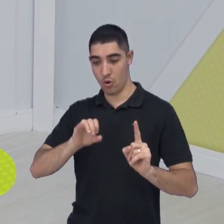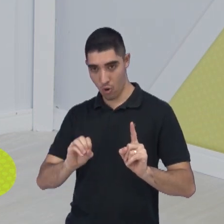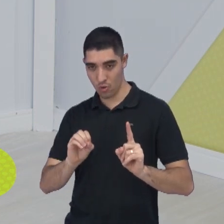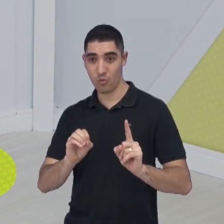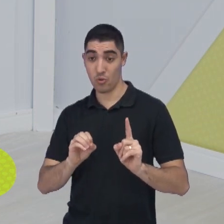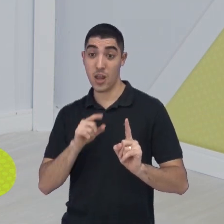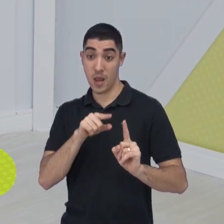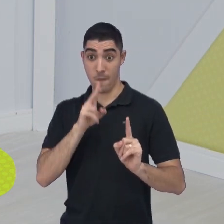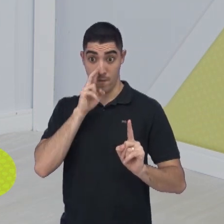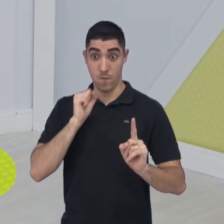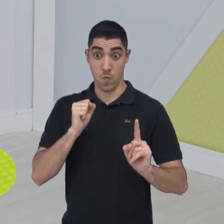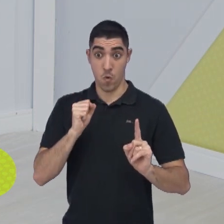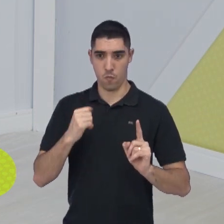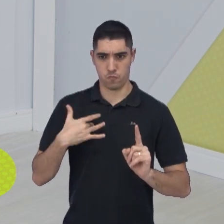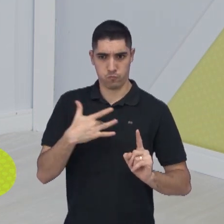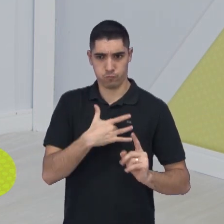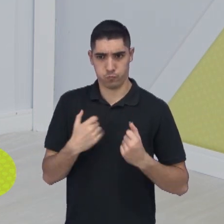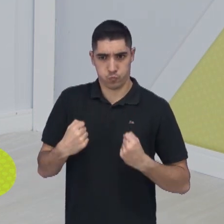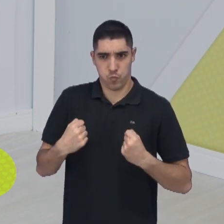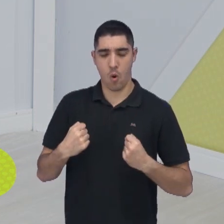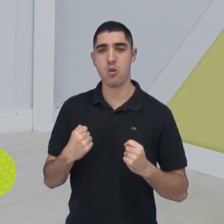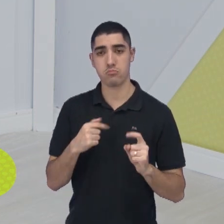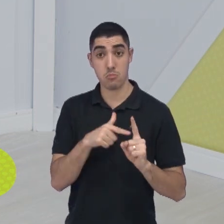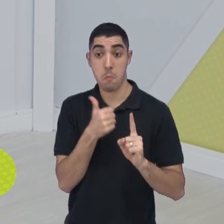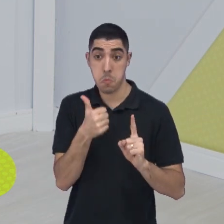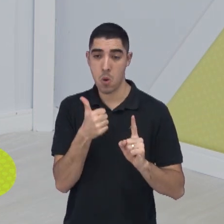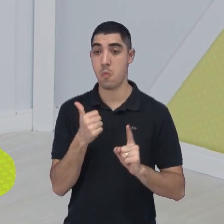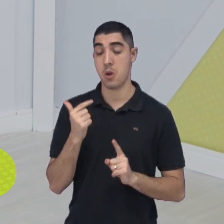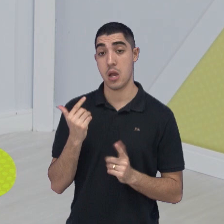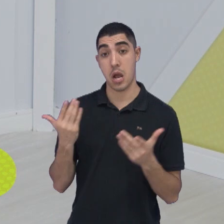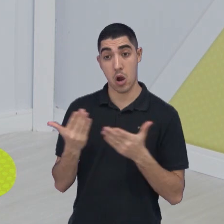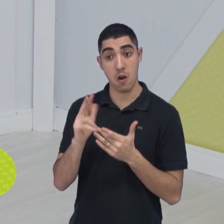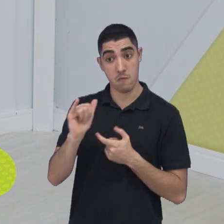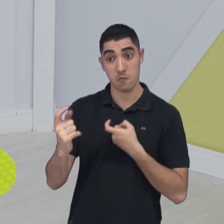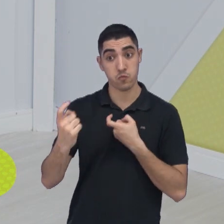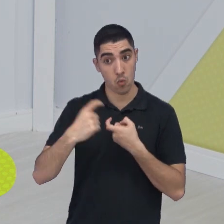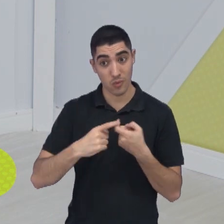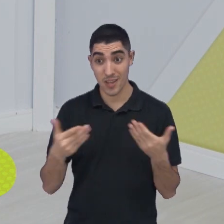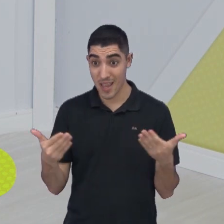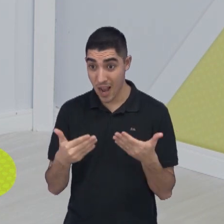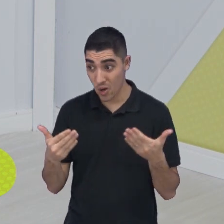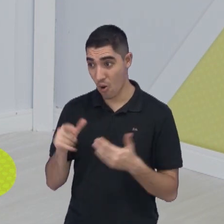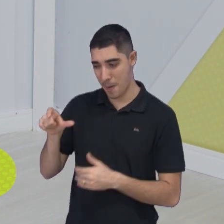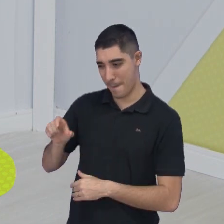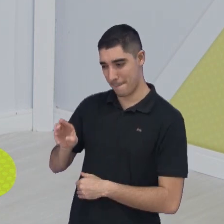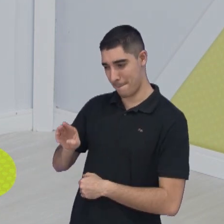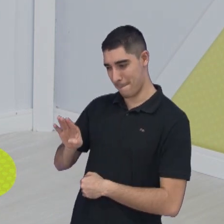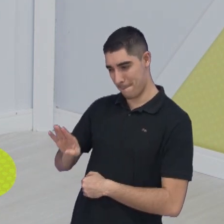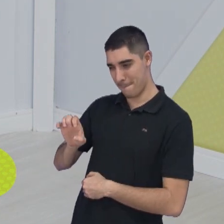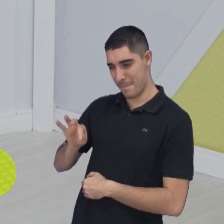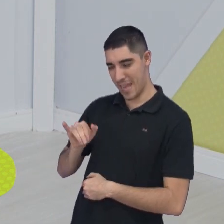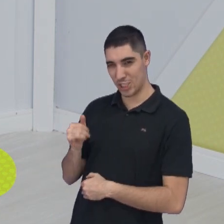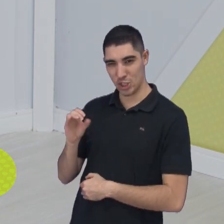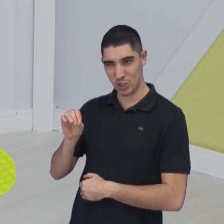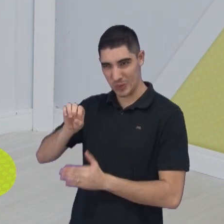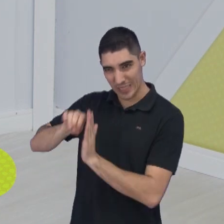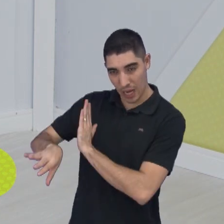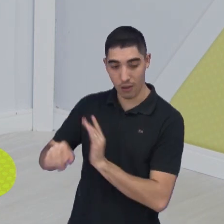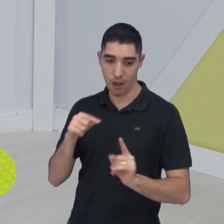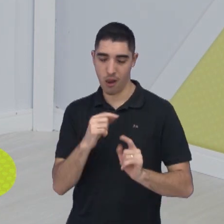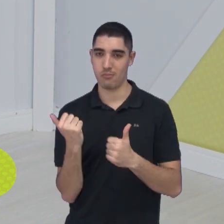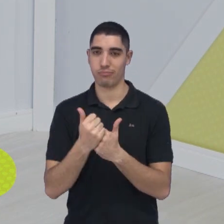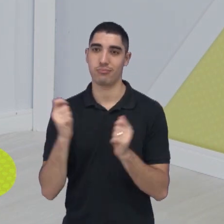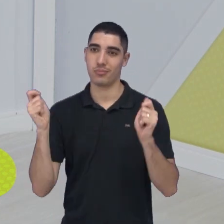na marcação da equipe do São José. O Chorio deve voltar agora mais do que necessário com a saída do Betinho. Chorio deve retornar, o